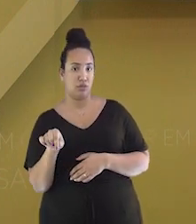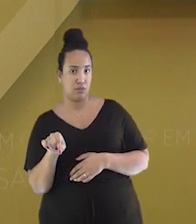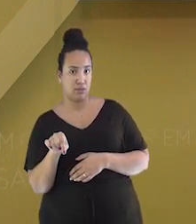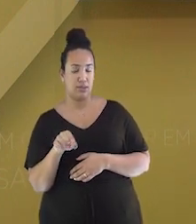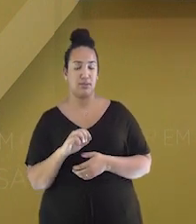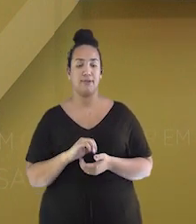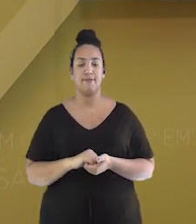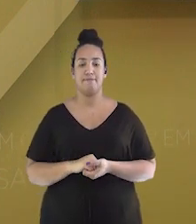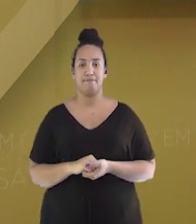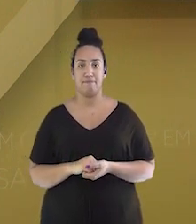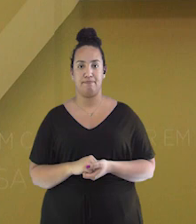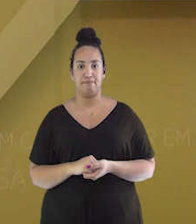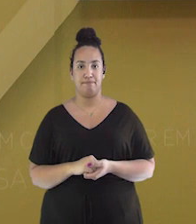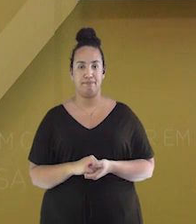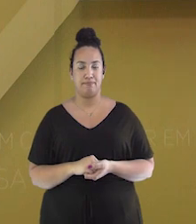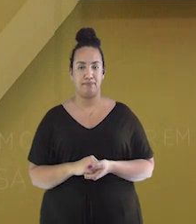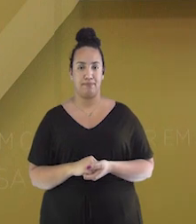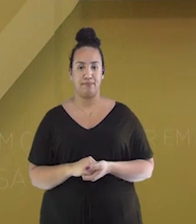De